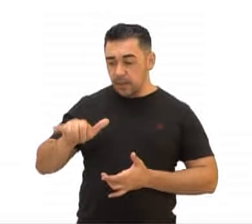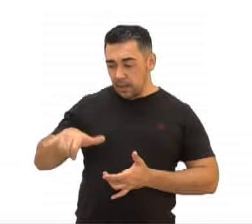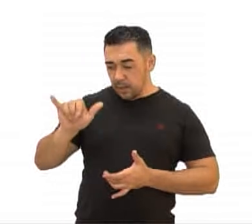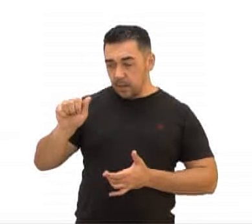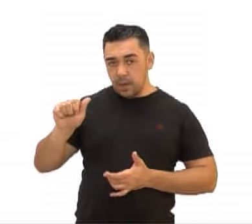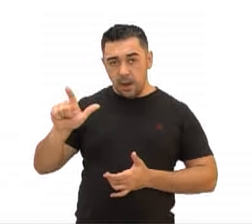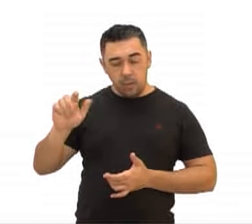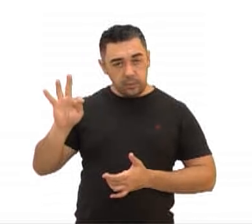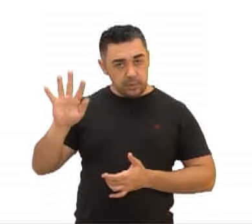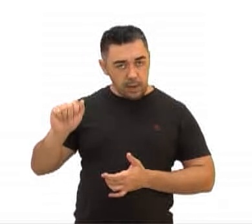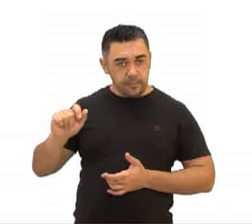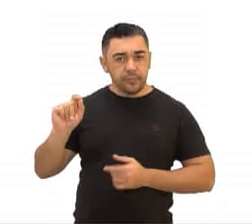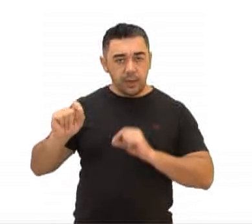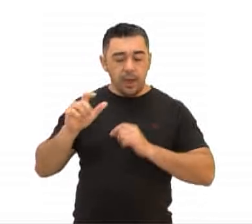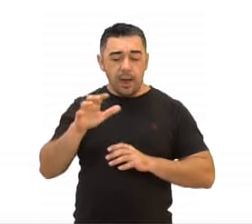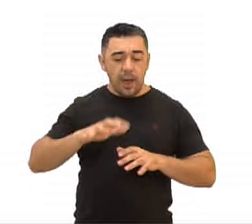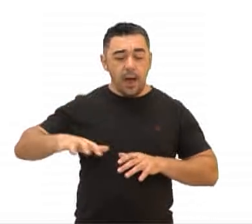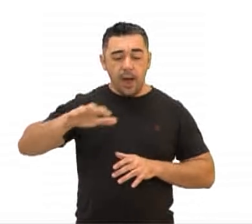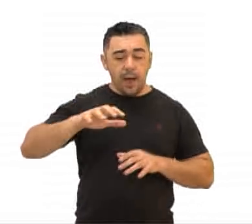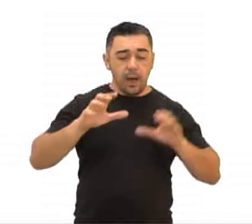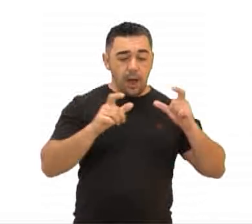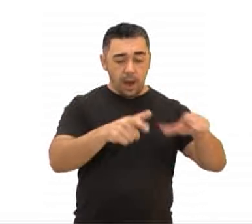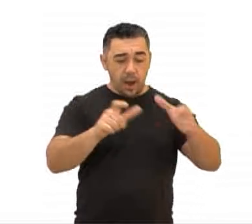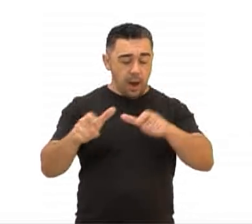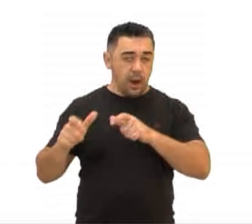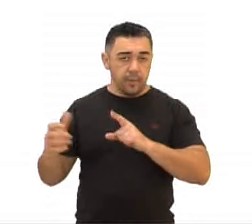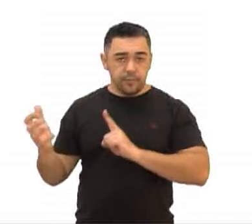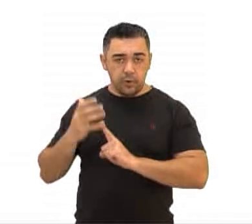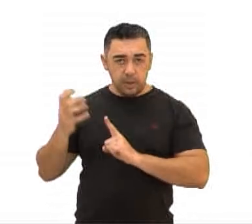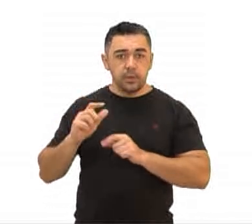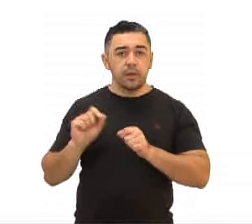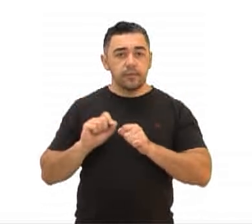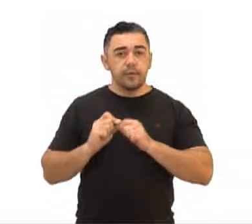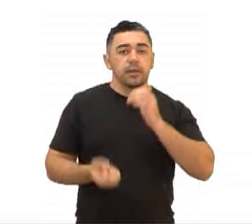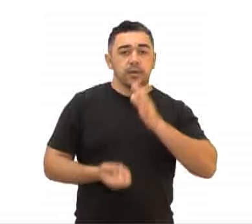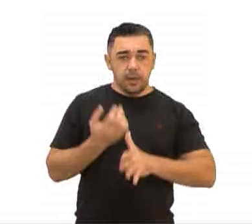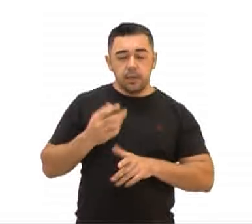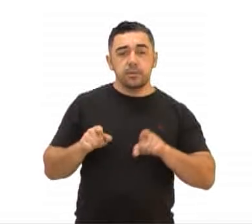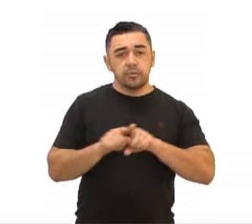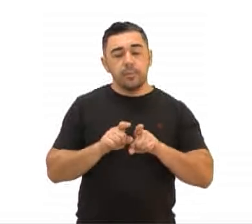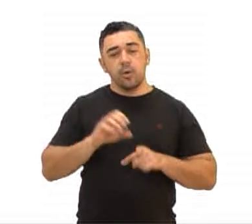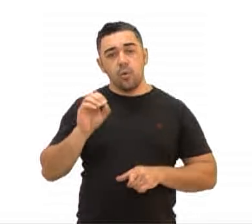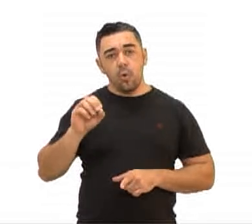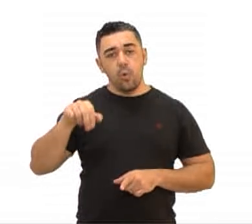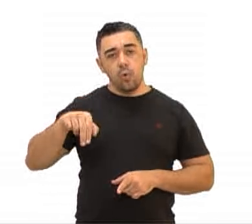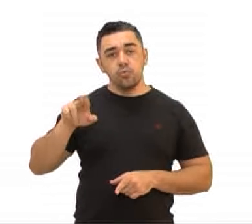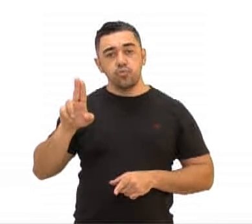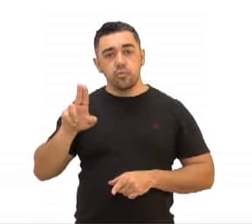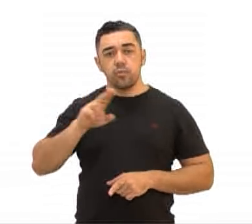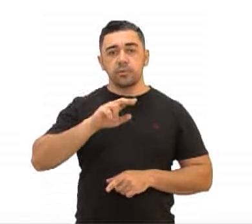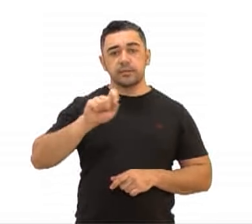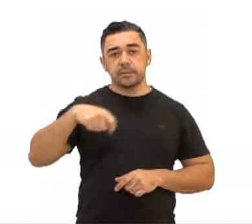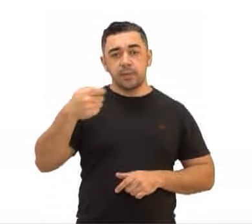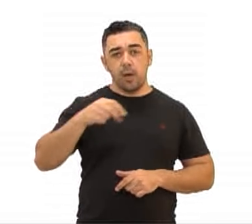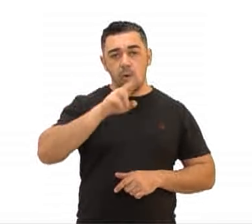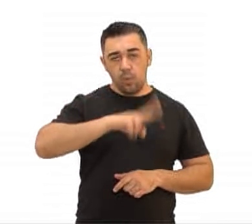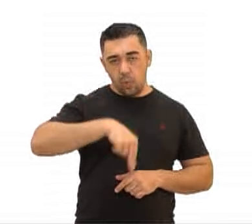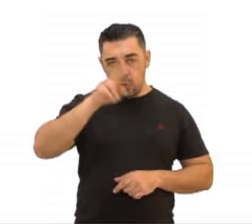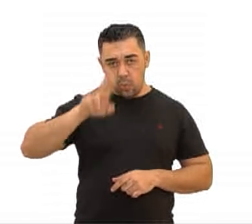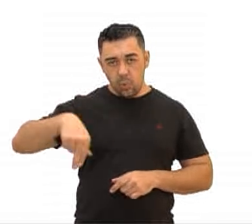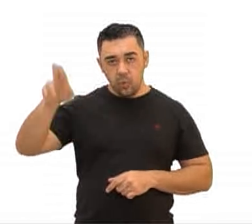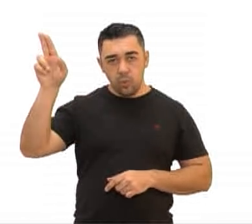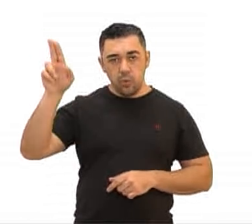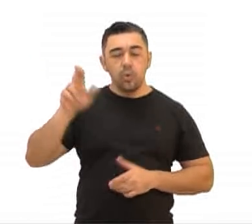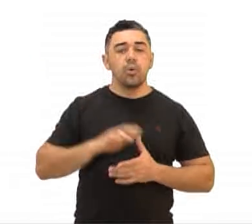definição das áreas de influência e o acordo para a criação da Organização das Nações Unidas, a ONU, que viria a substituir